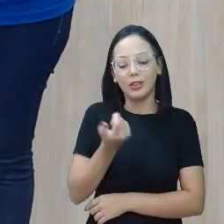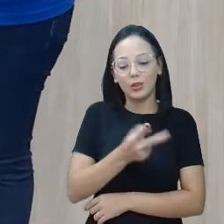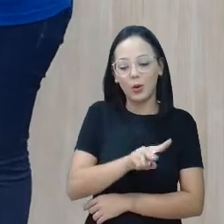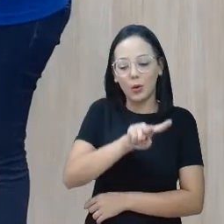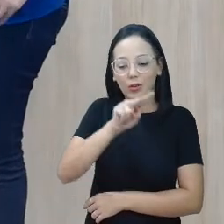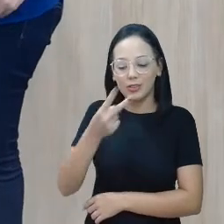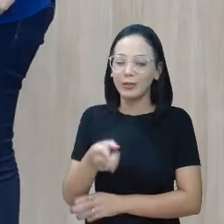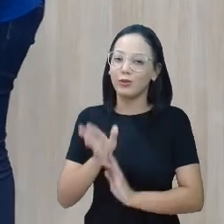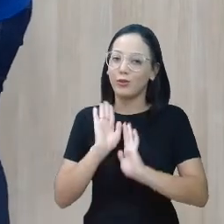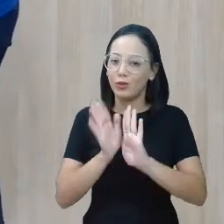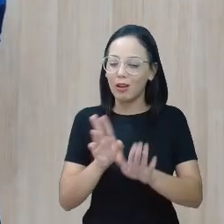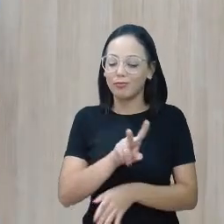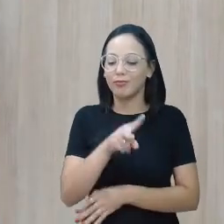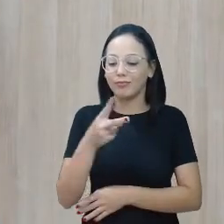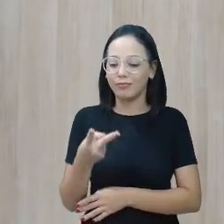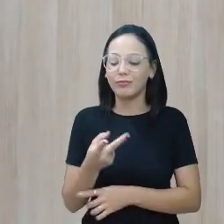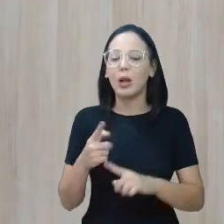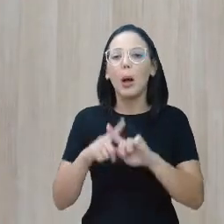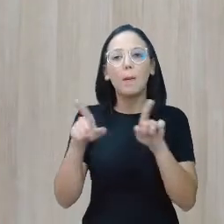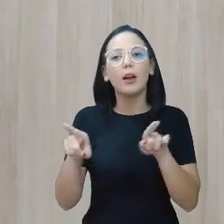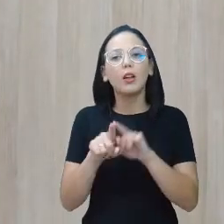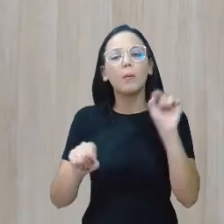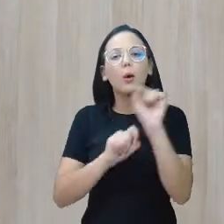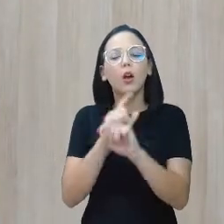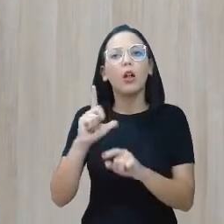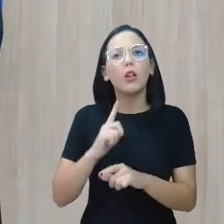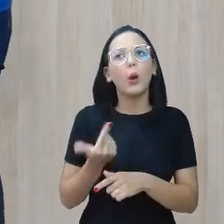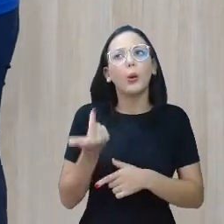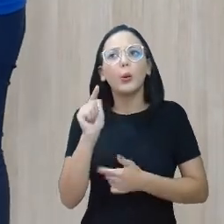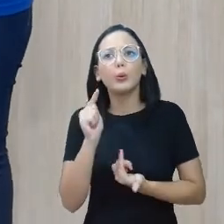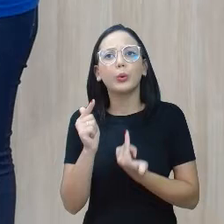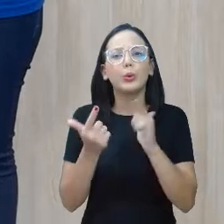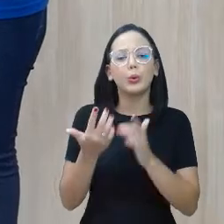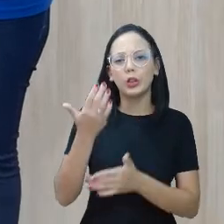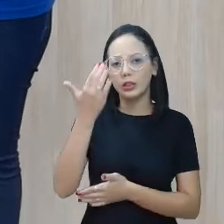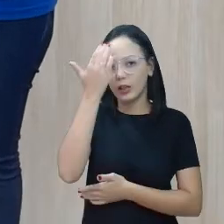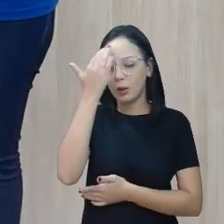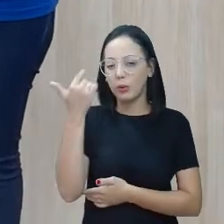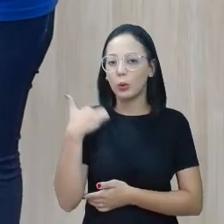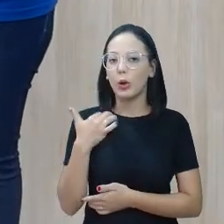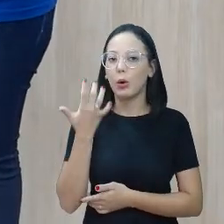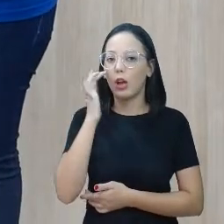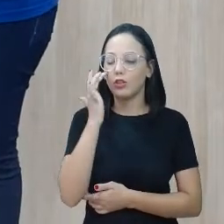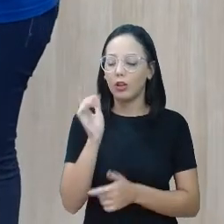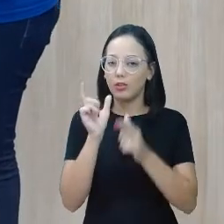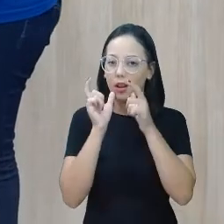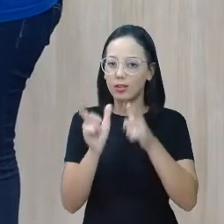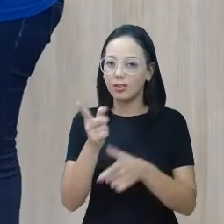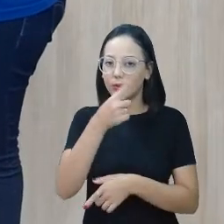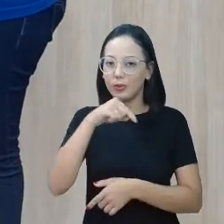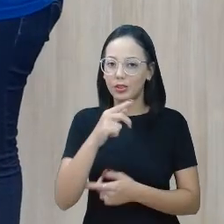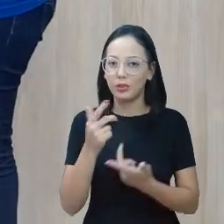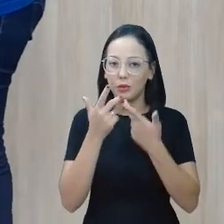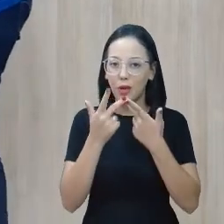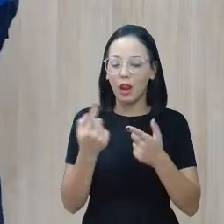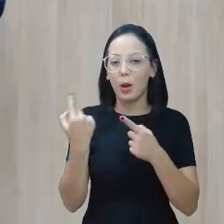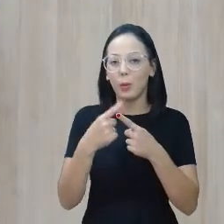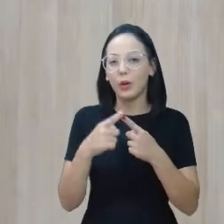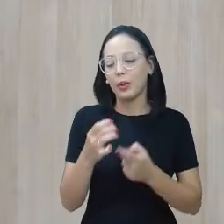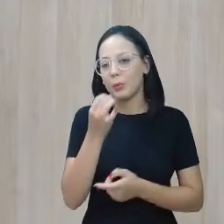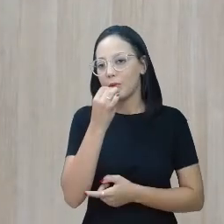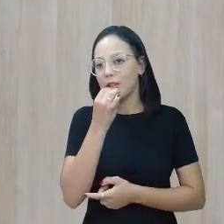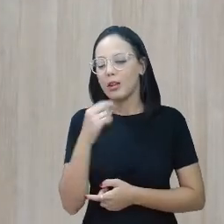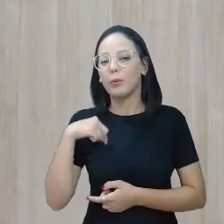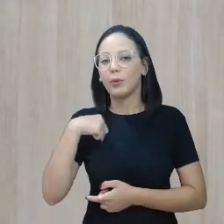conteúdo dentro do outro. Só que a gente também pode tirar outras conclusões. Achei interessante colocar essa observação para vocês. A gente tem